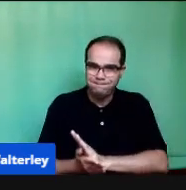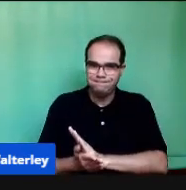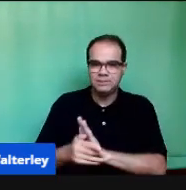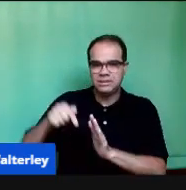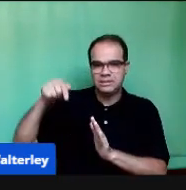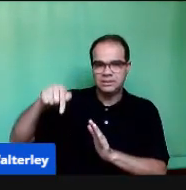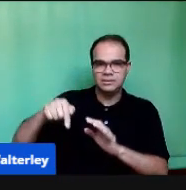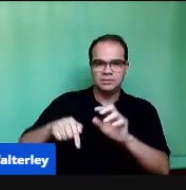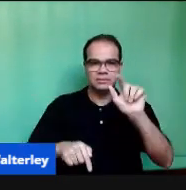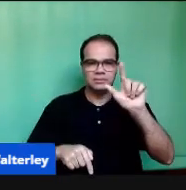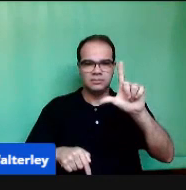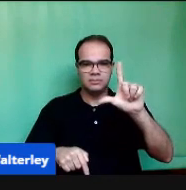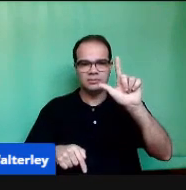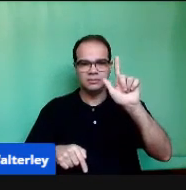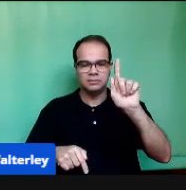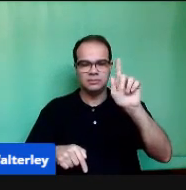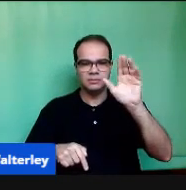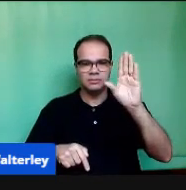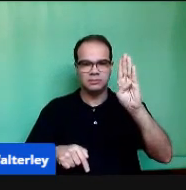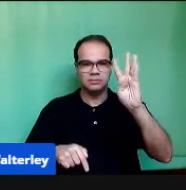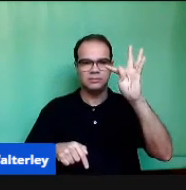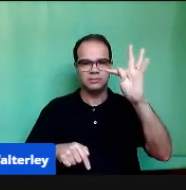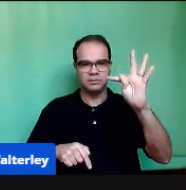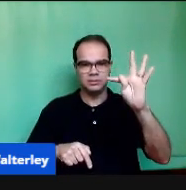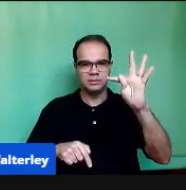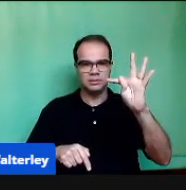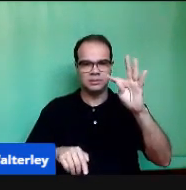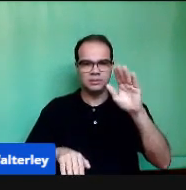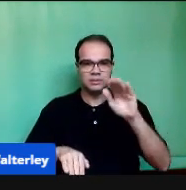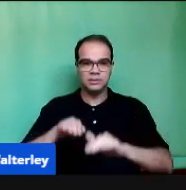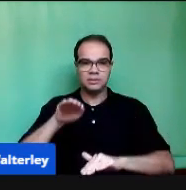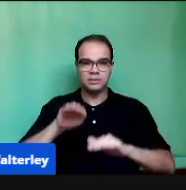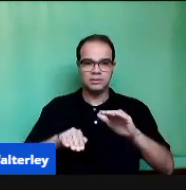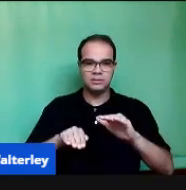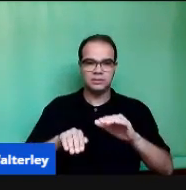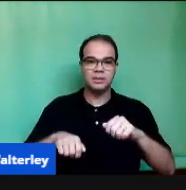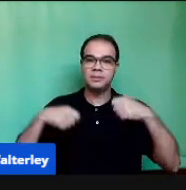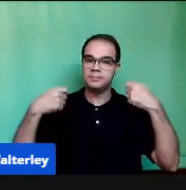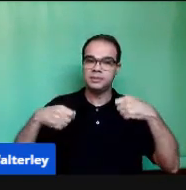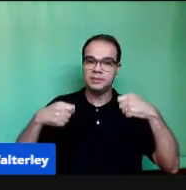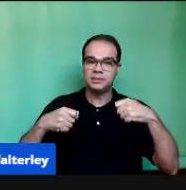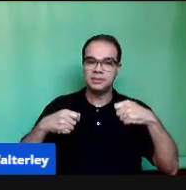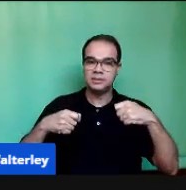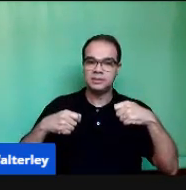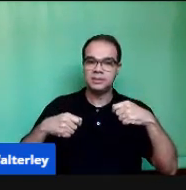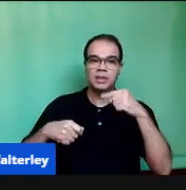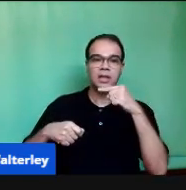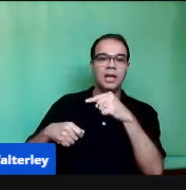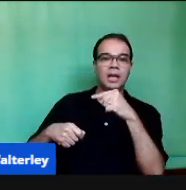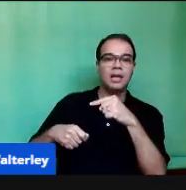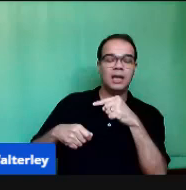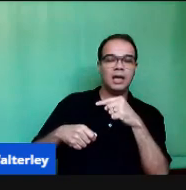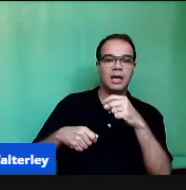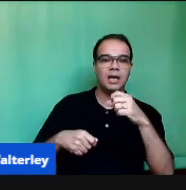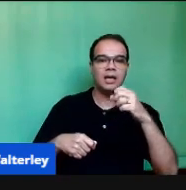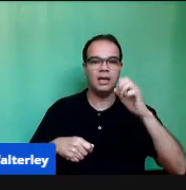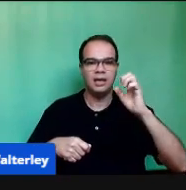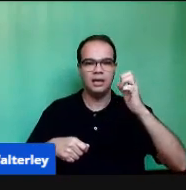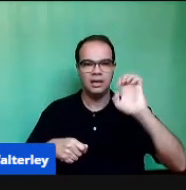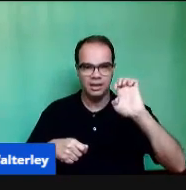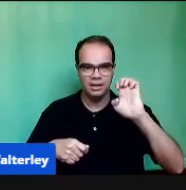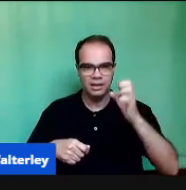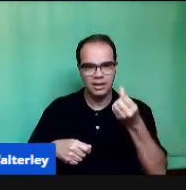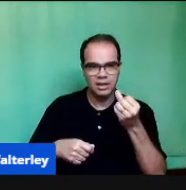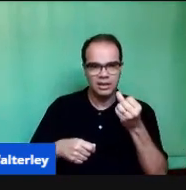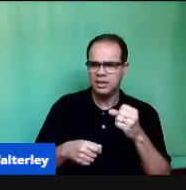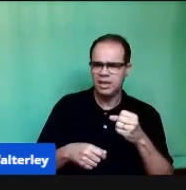população LGBT, algumas ideias clandestinas de cura da homossexualidade. Aquilo que não é um ato de